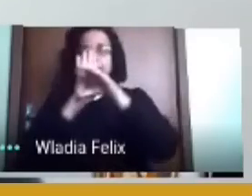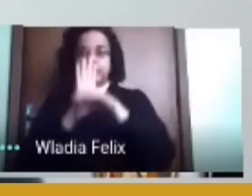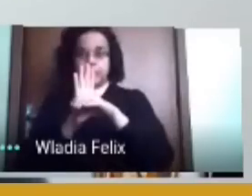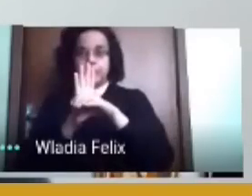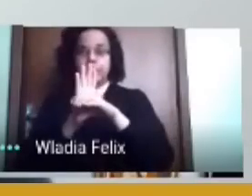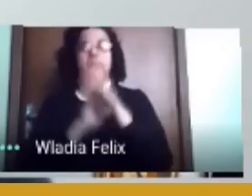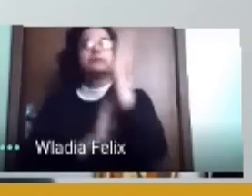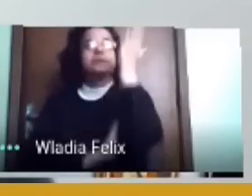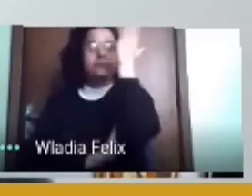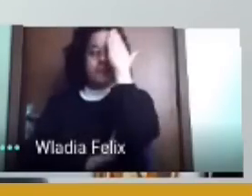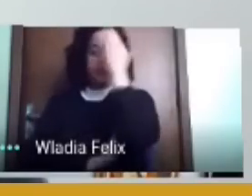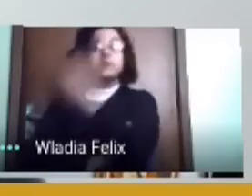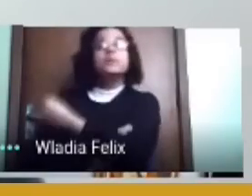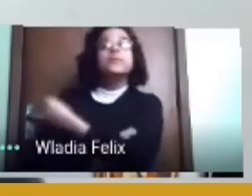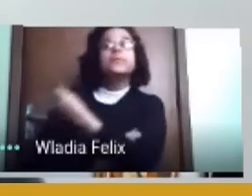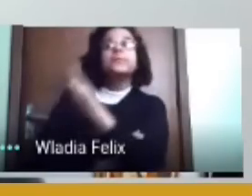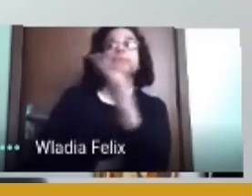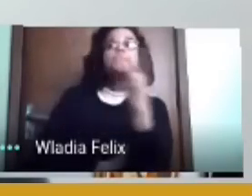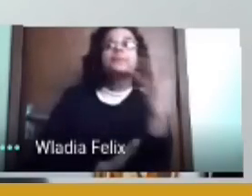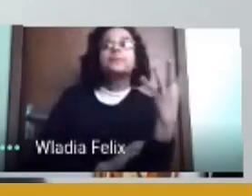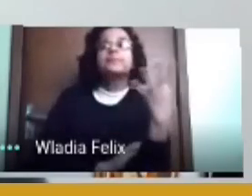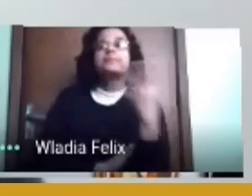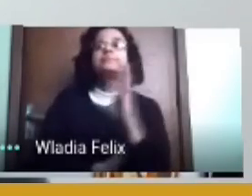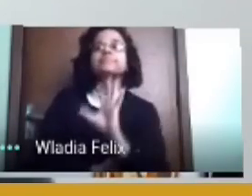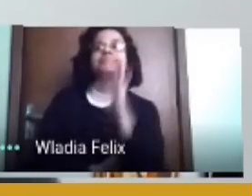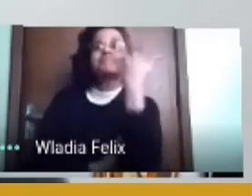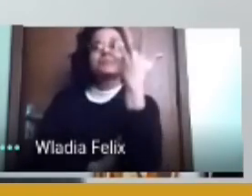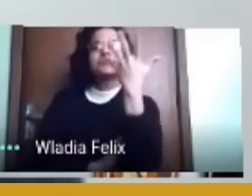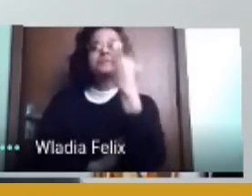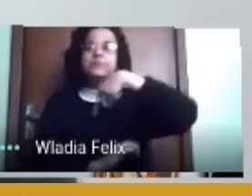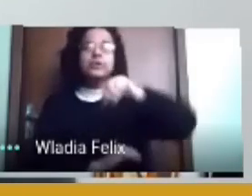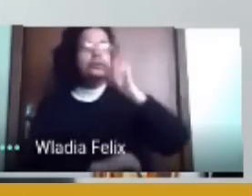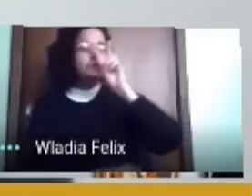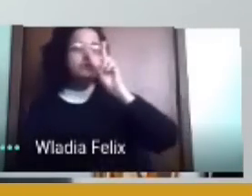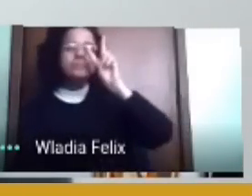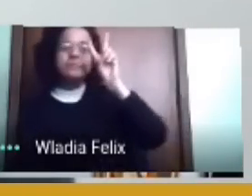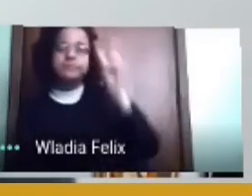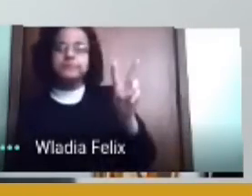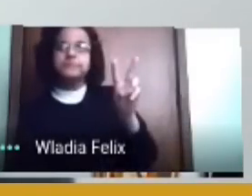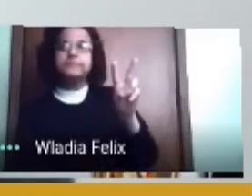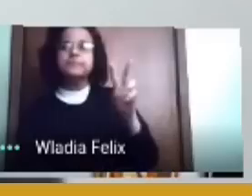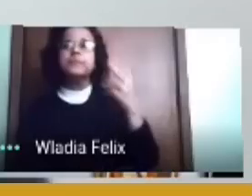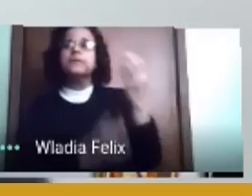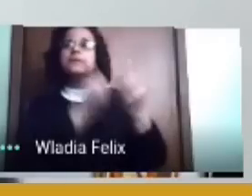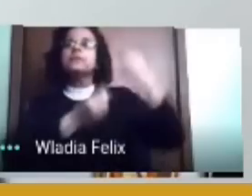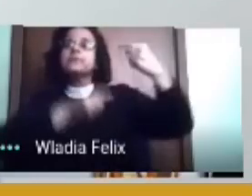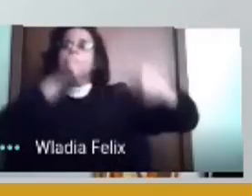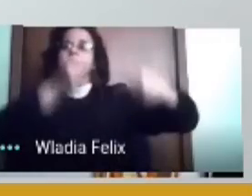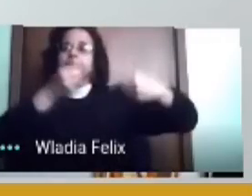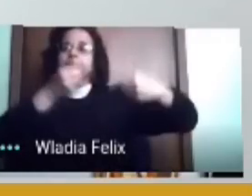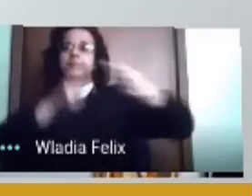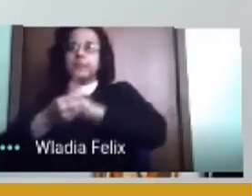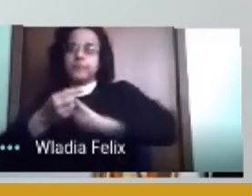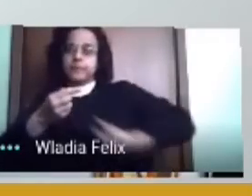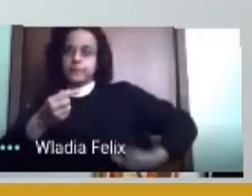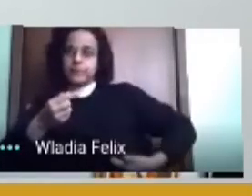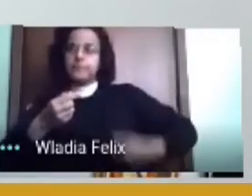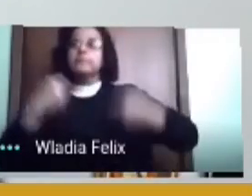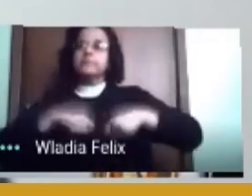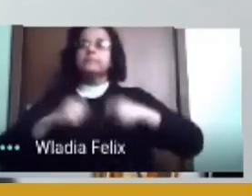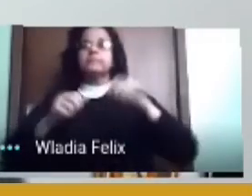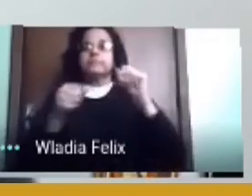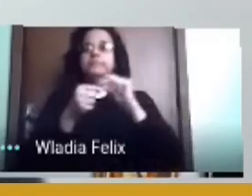nós possamos enfrentar os problemas. As políticas públicas elas devem ser construídas a partir do conhecimento científico. E é